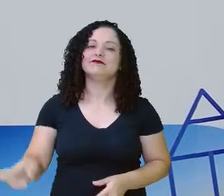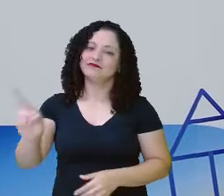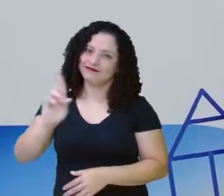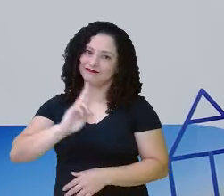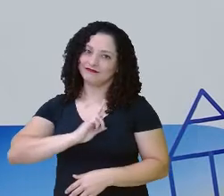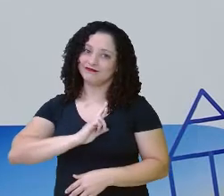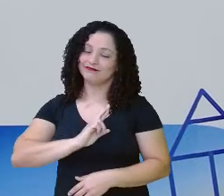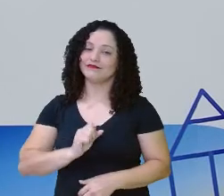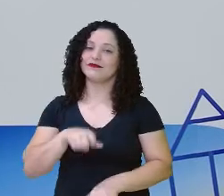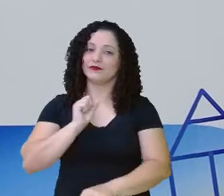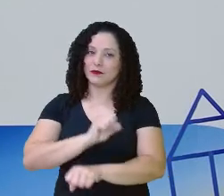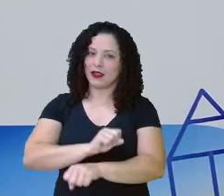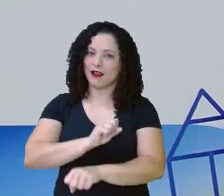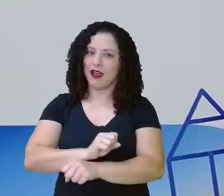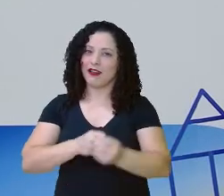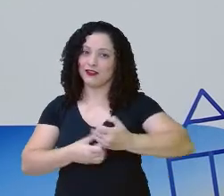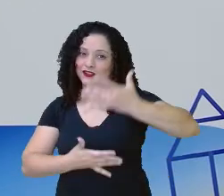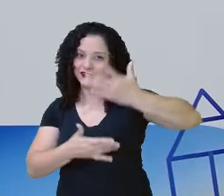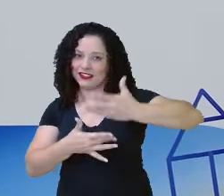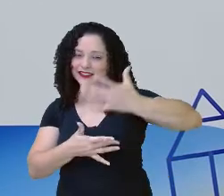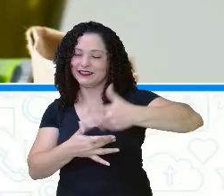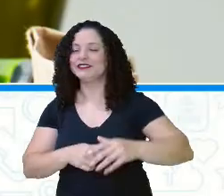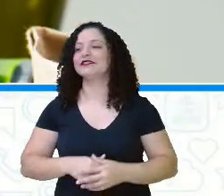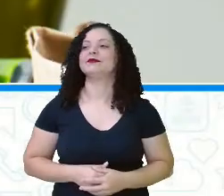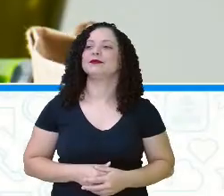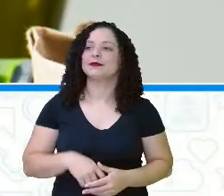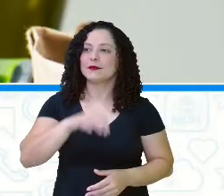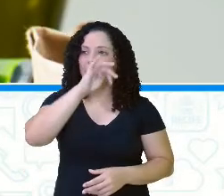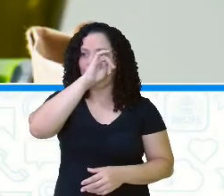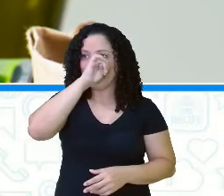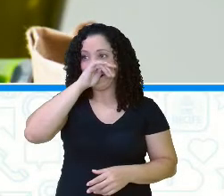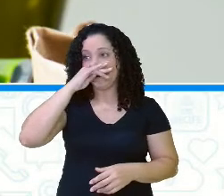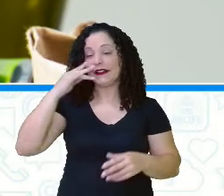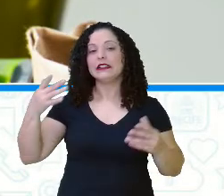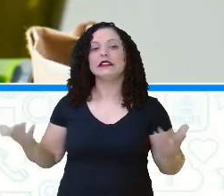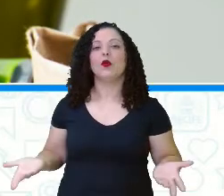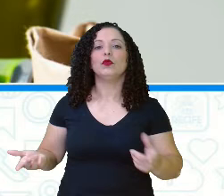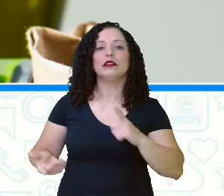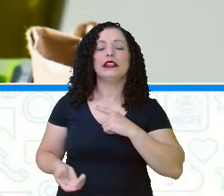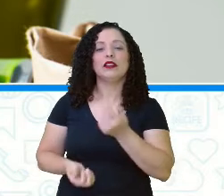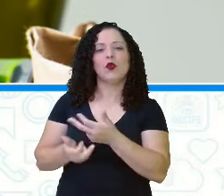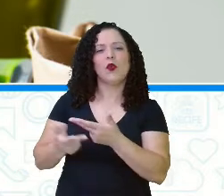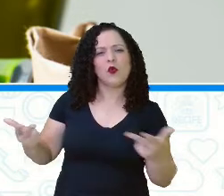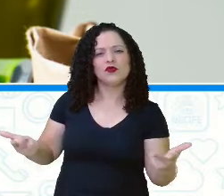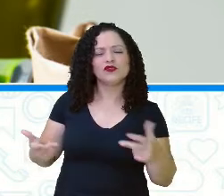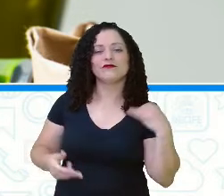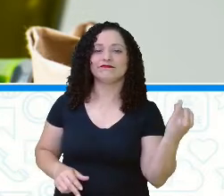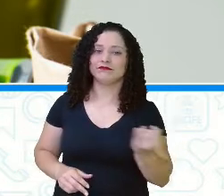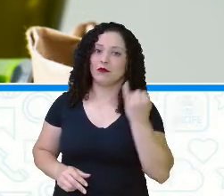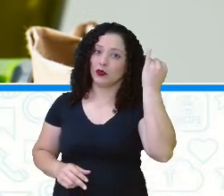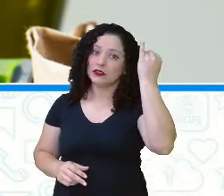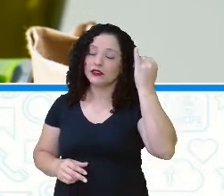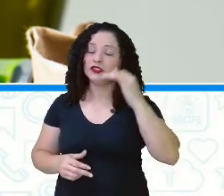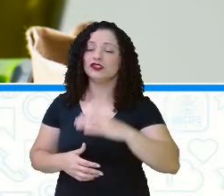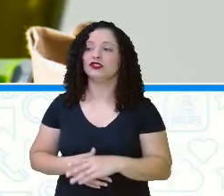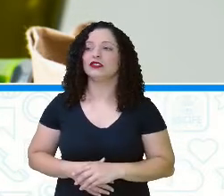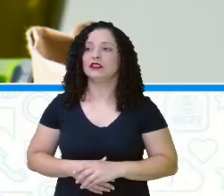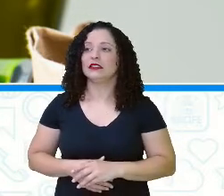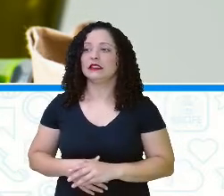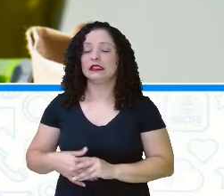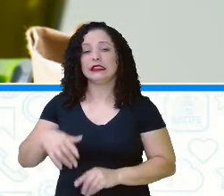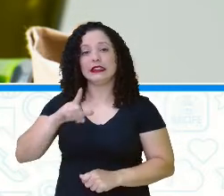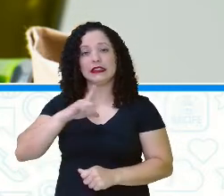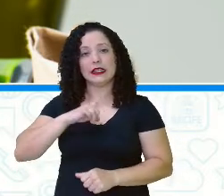respondendo aí, a professora está esperando a resposta. Há atitudes necessárias para adquirir